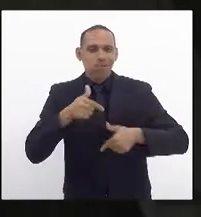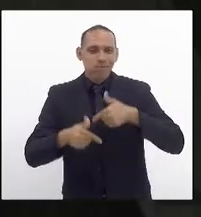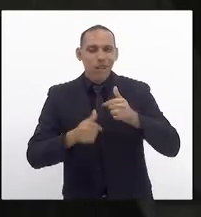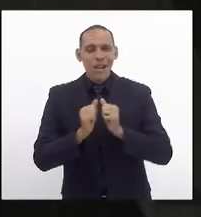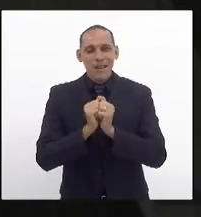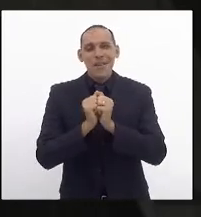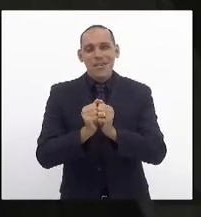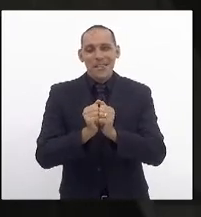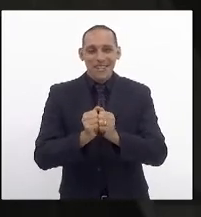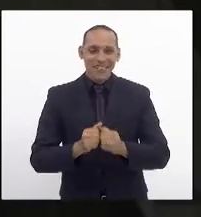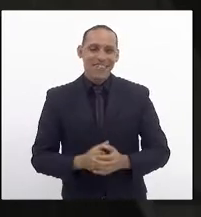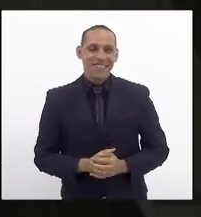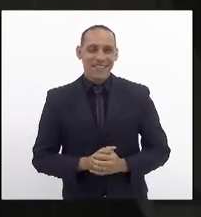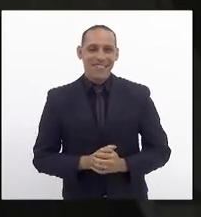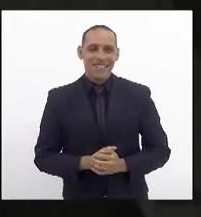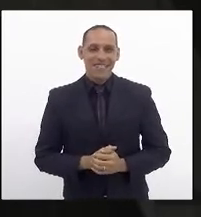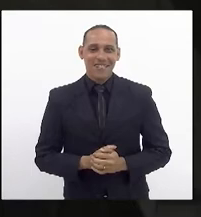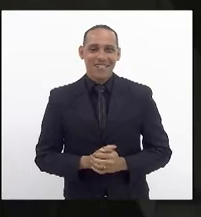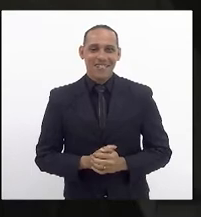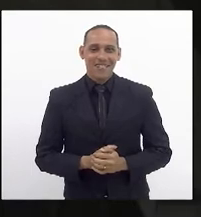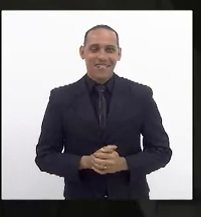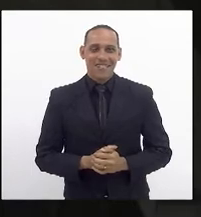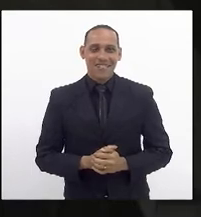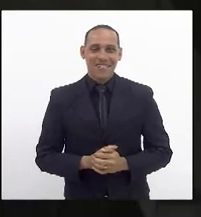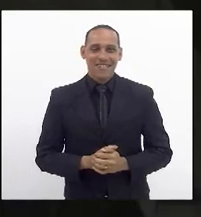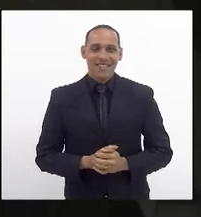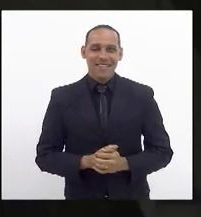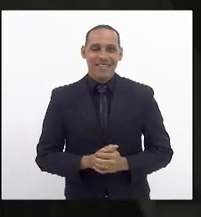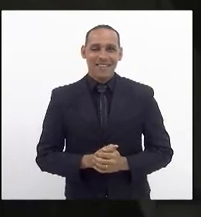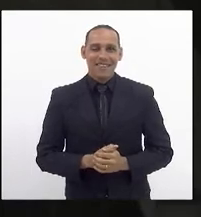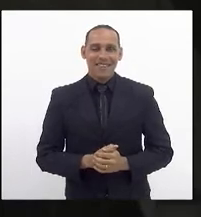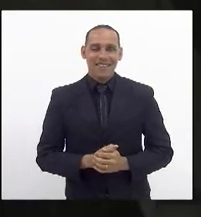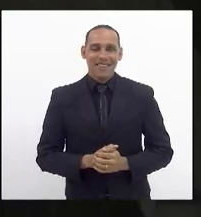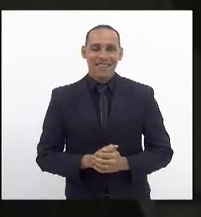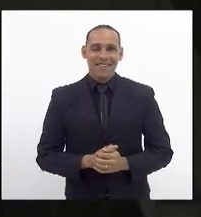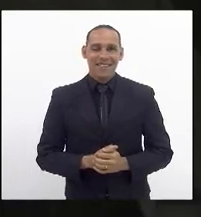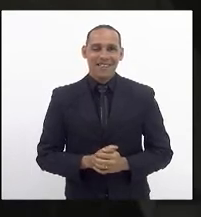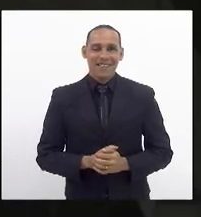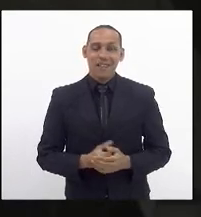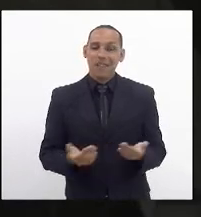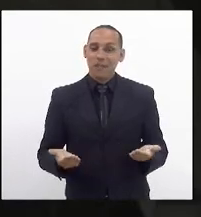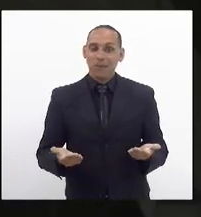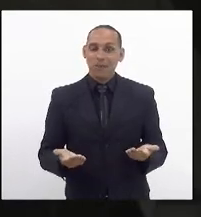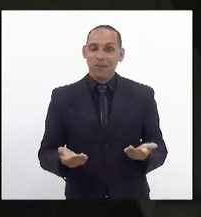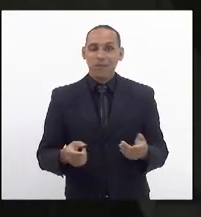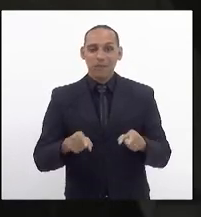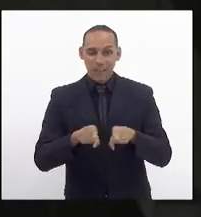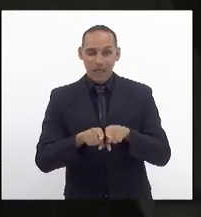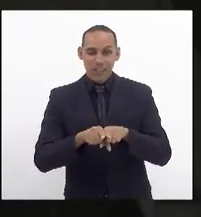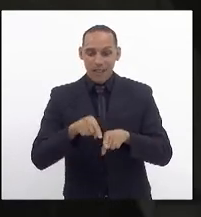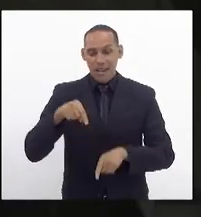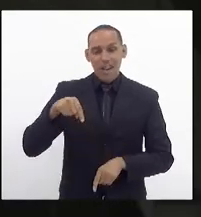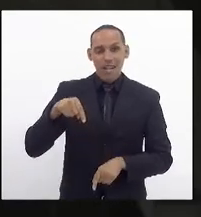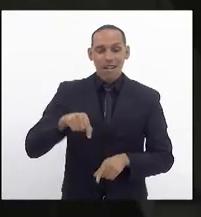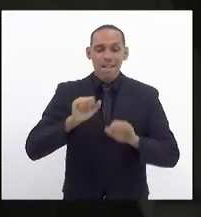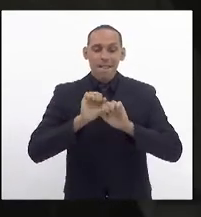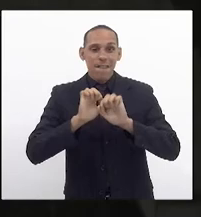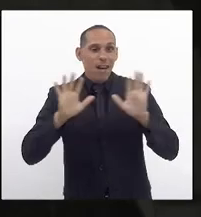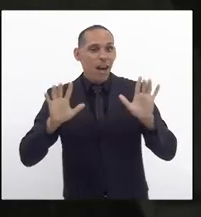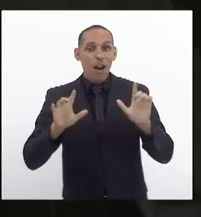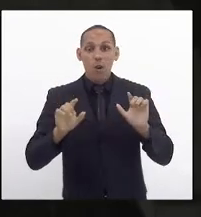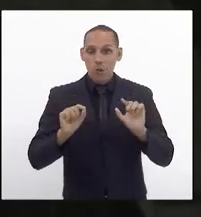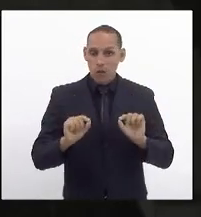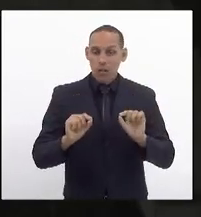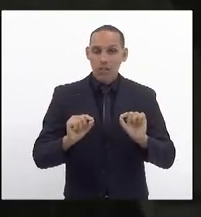peça tão também aqui e colocar claramente que